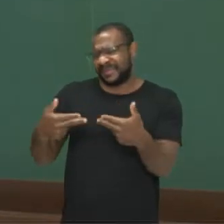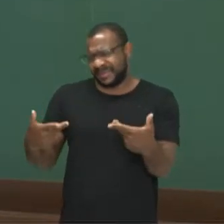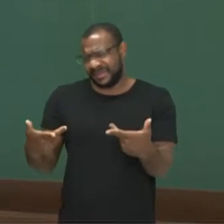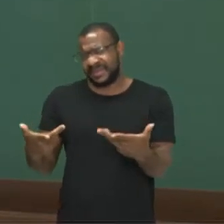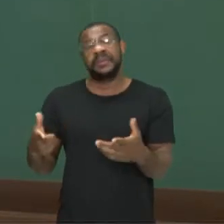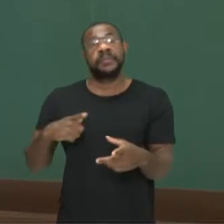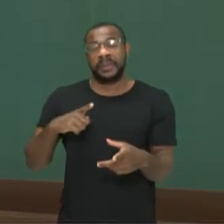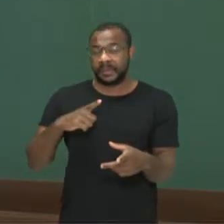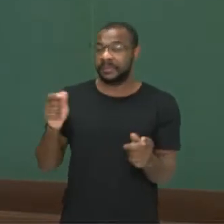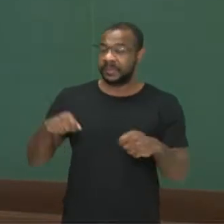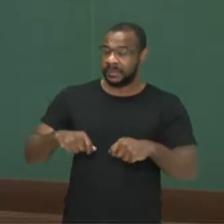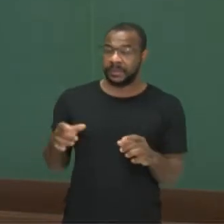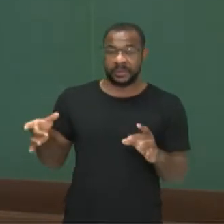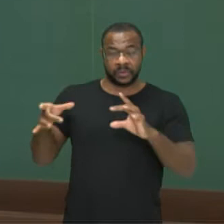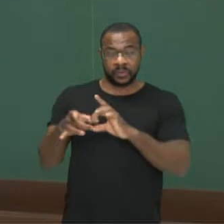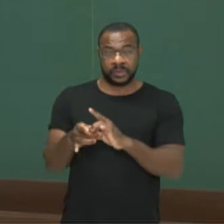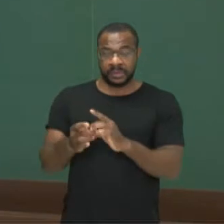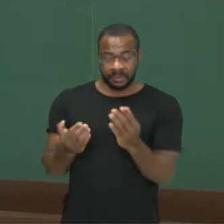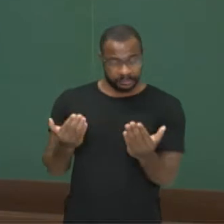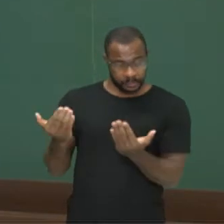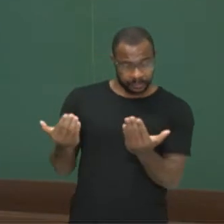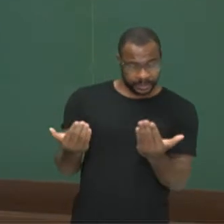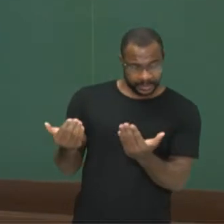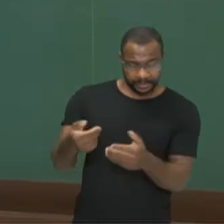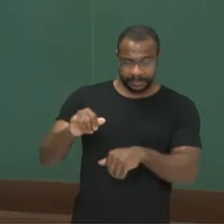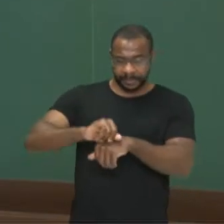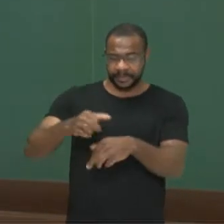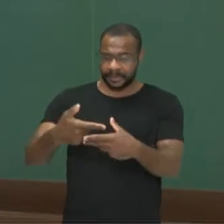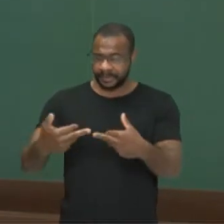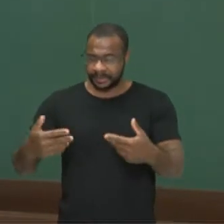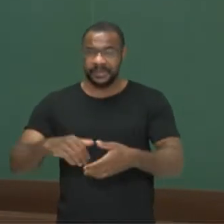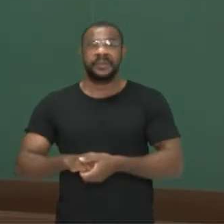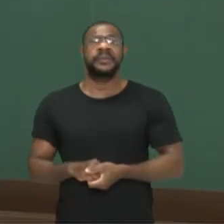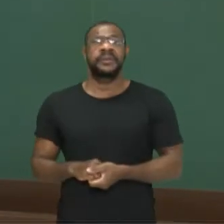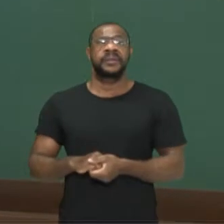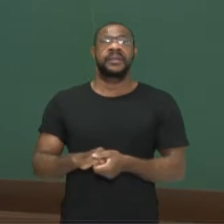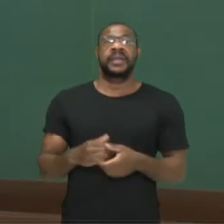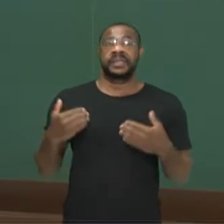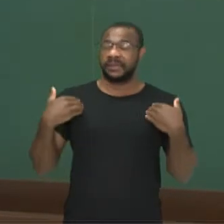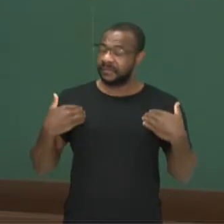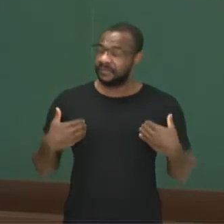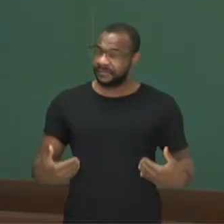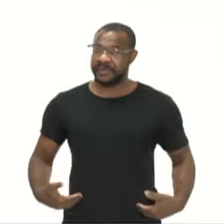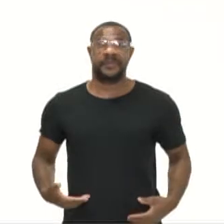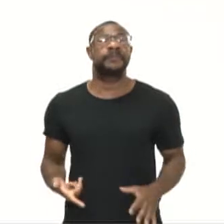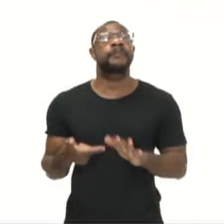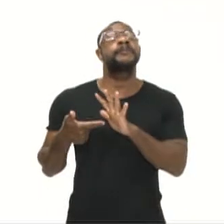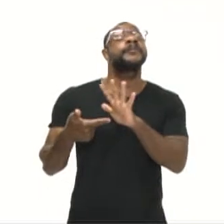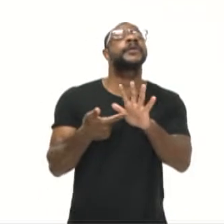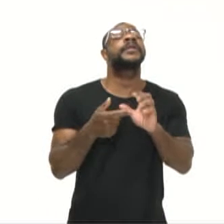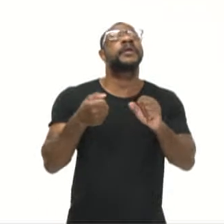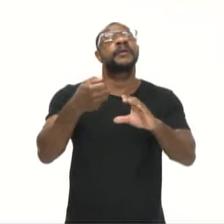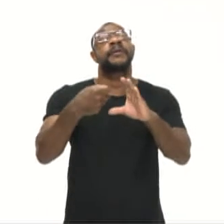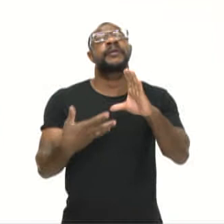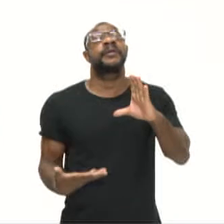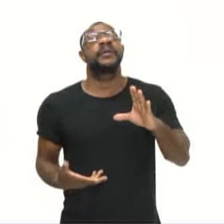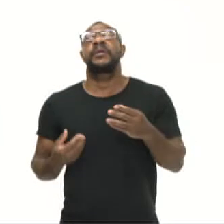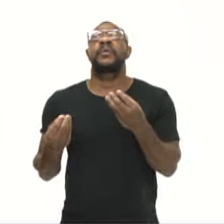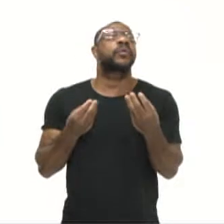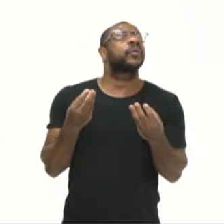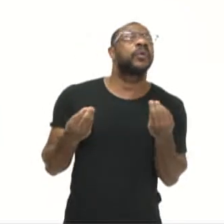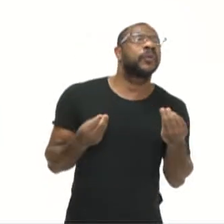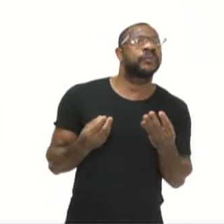muito para a gente unir estes objetos, essas coisas, características físicas. Apresentamos características